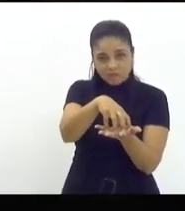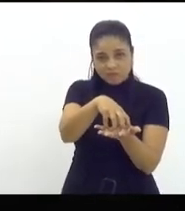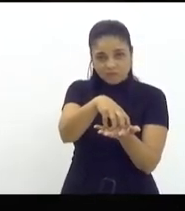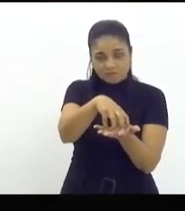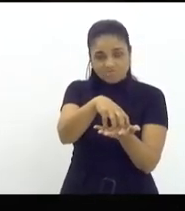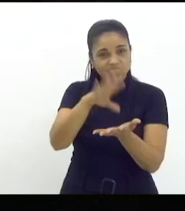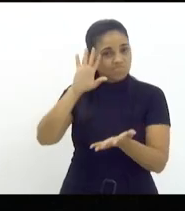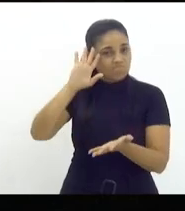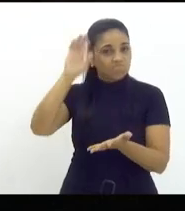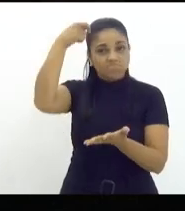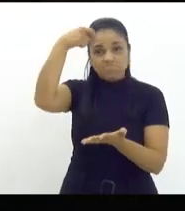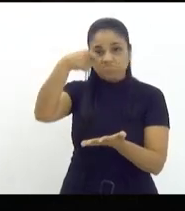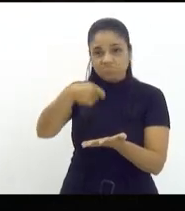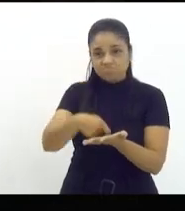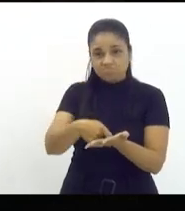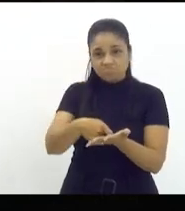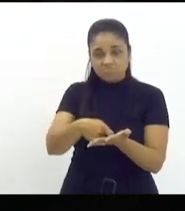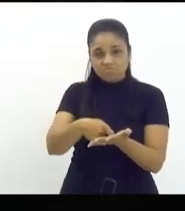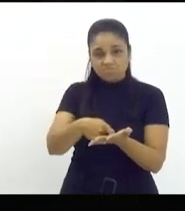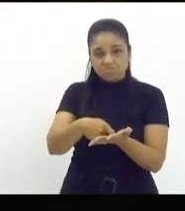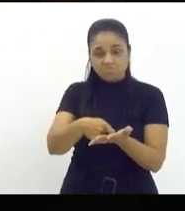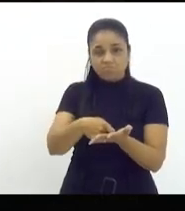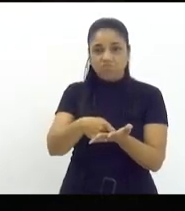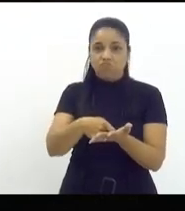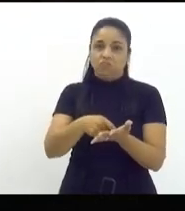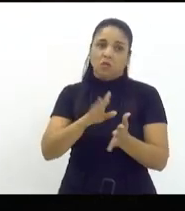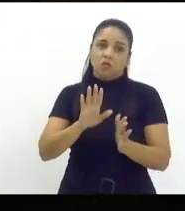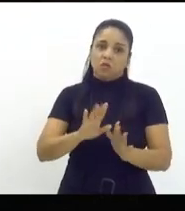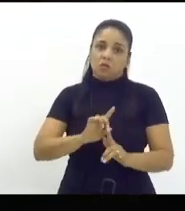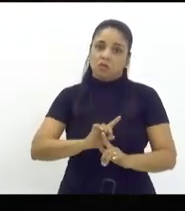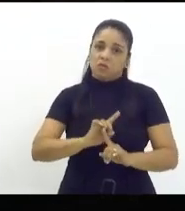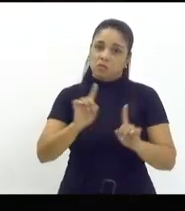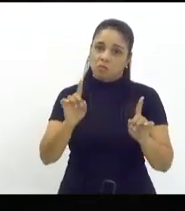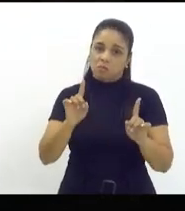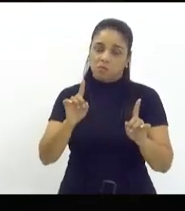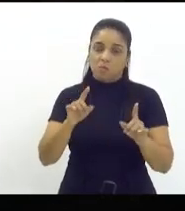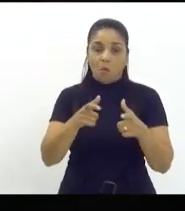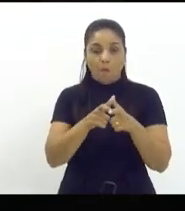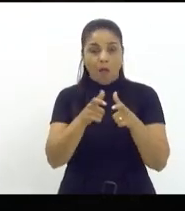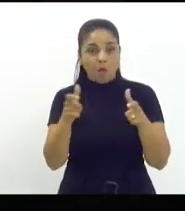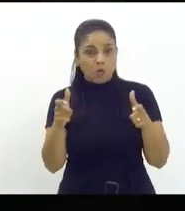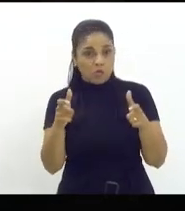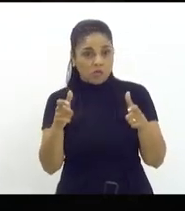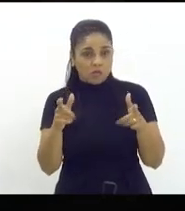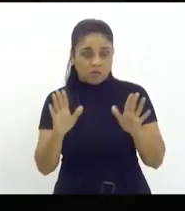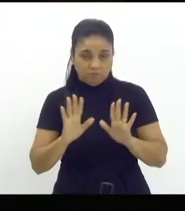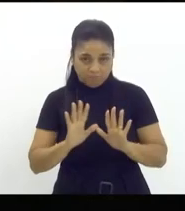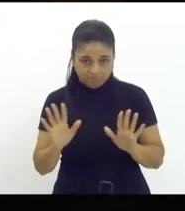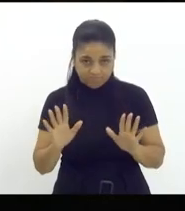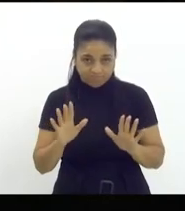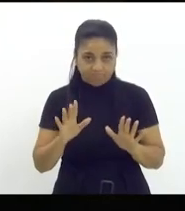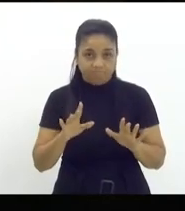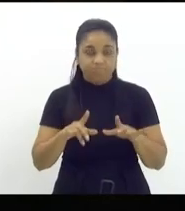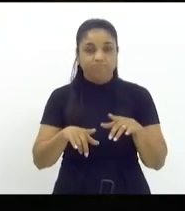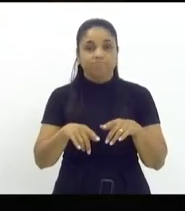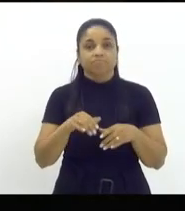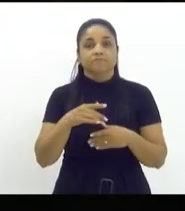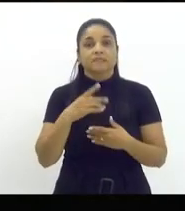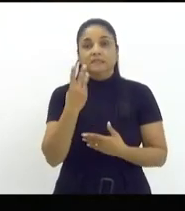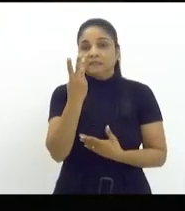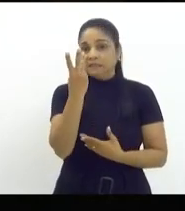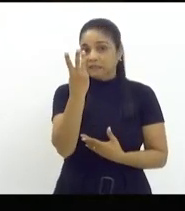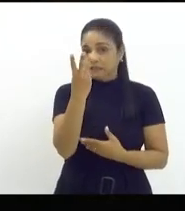Decidiu não por unanimidade mas por maioria depois de três anos